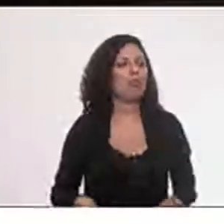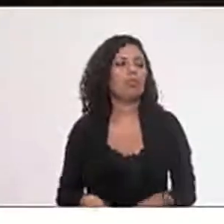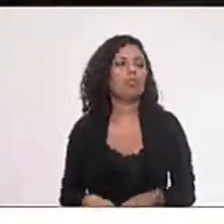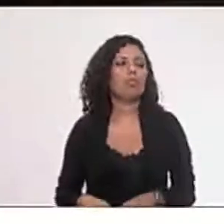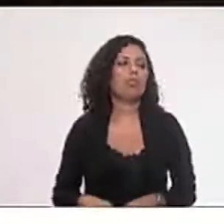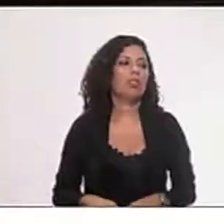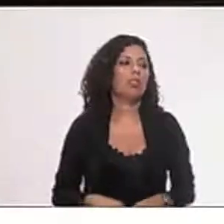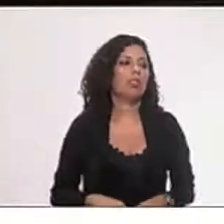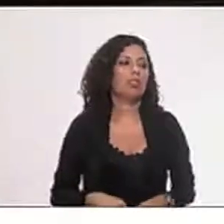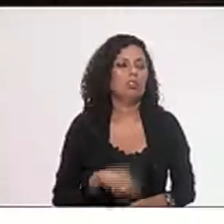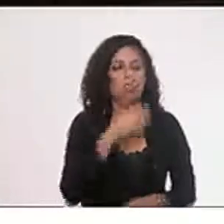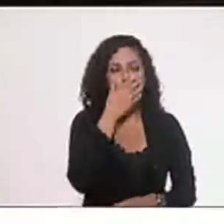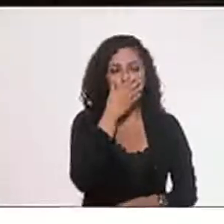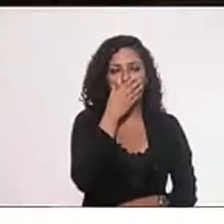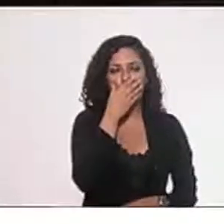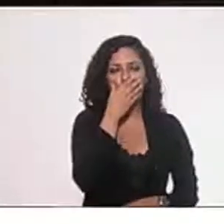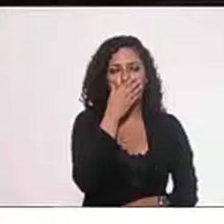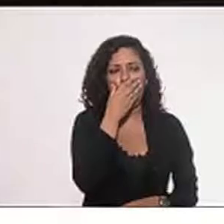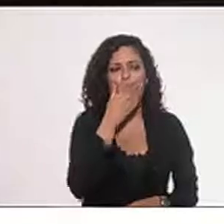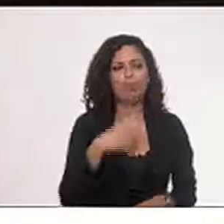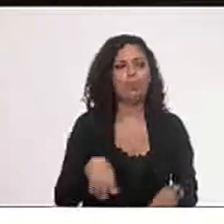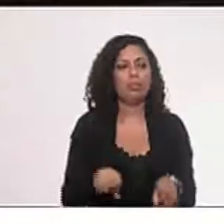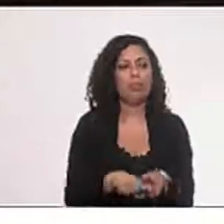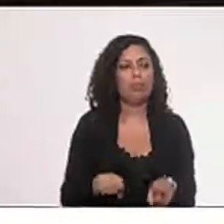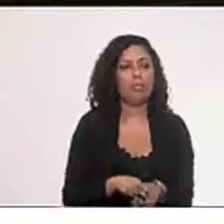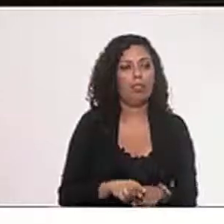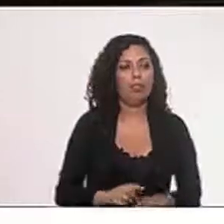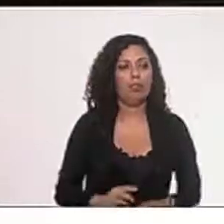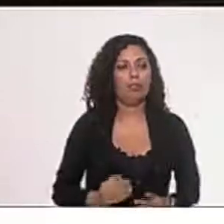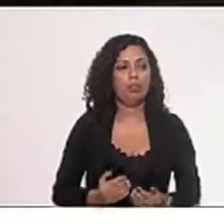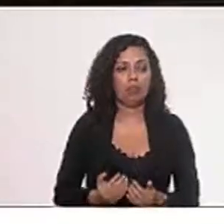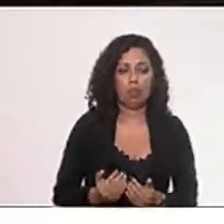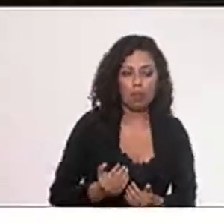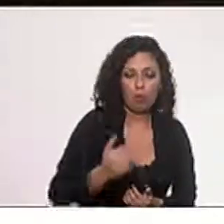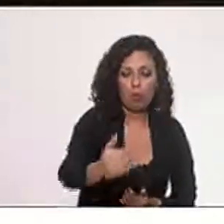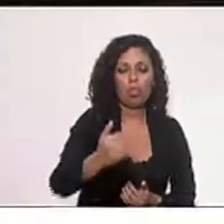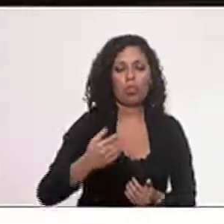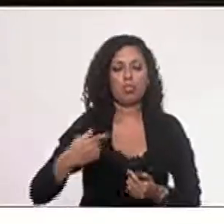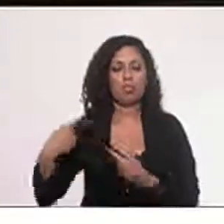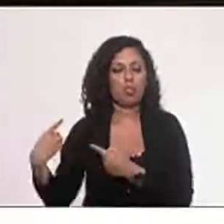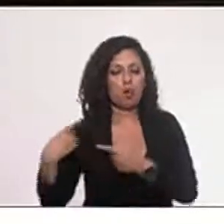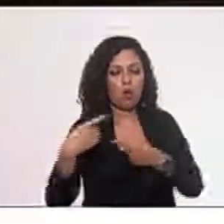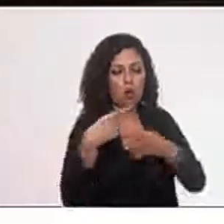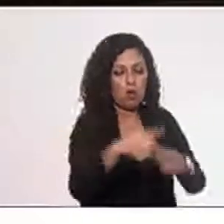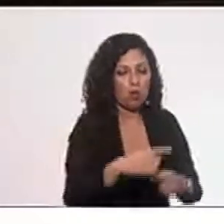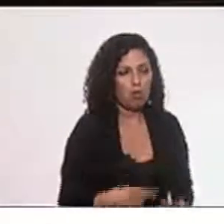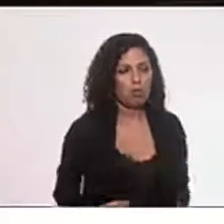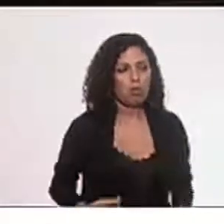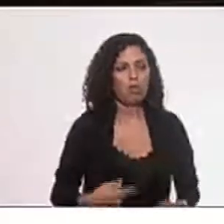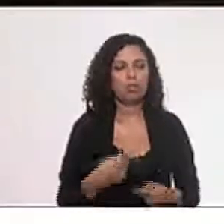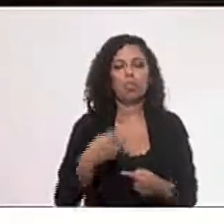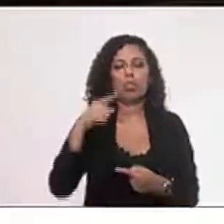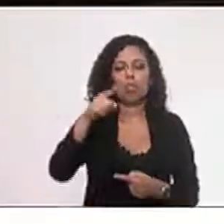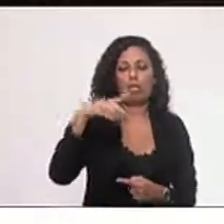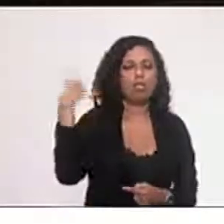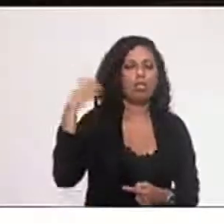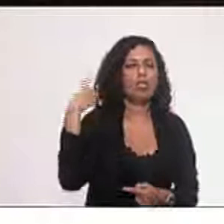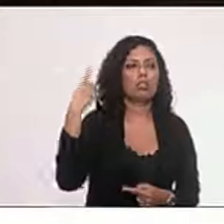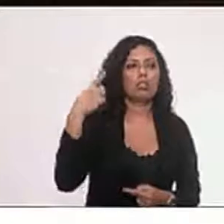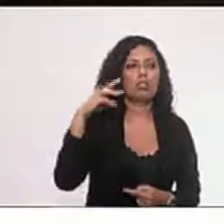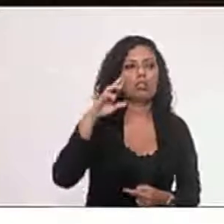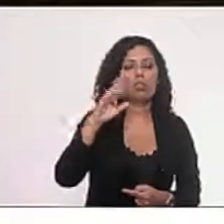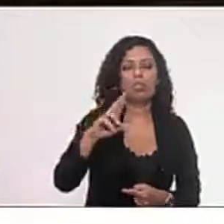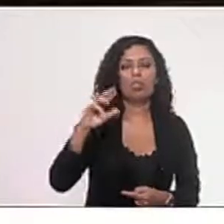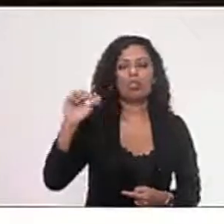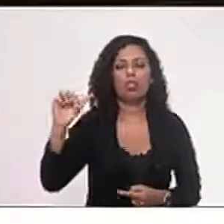vou concluir além de fantasia de rambo avança de maneira covarde contra uma data a deputada estadual eleita pelo